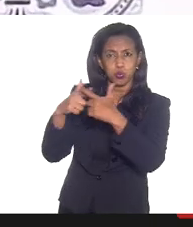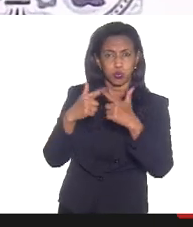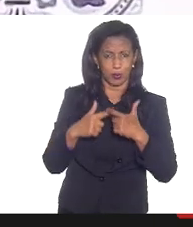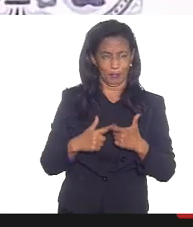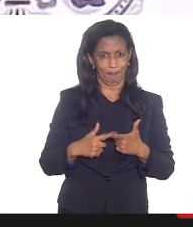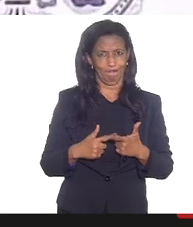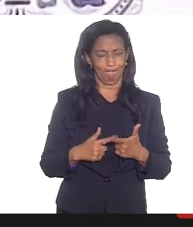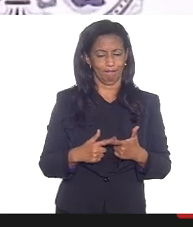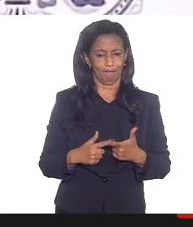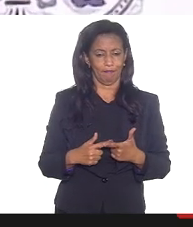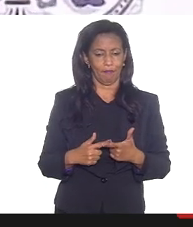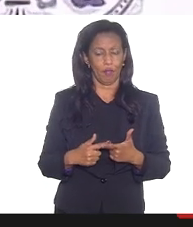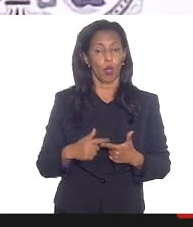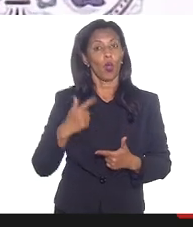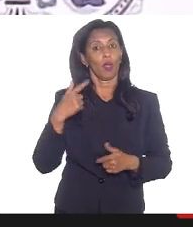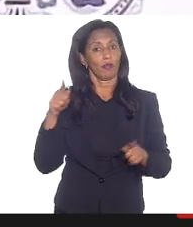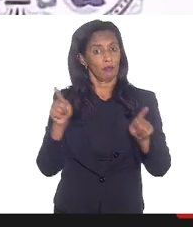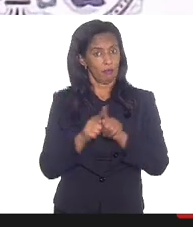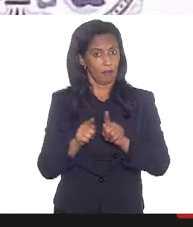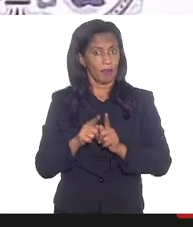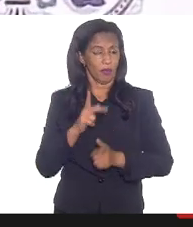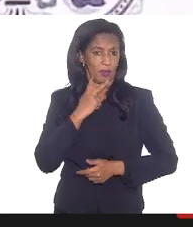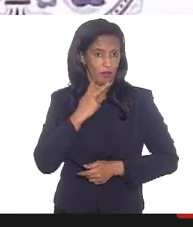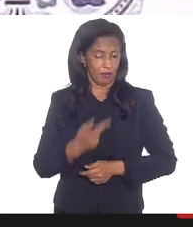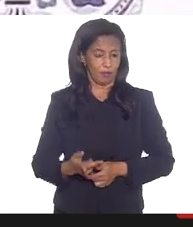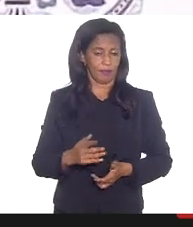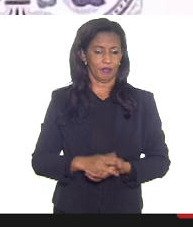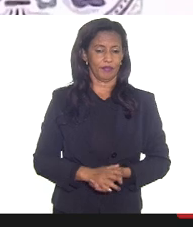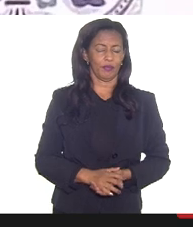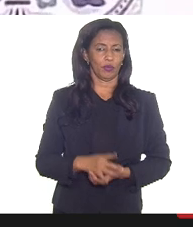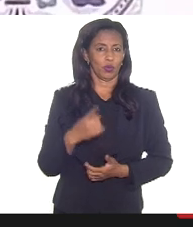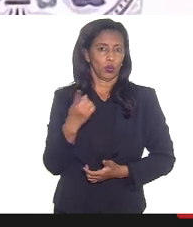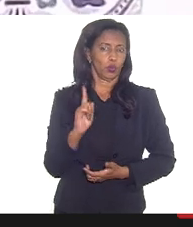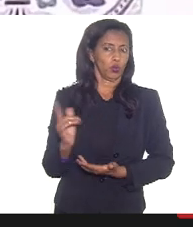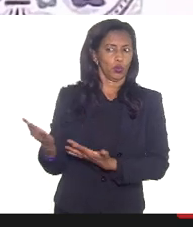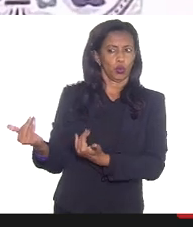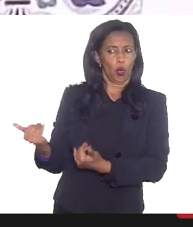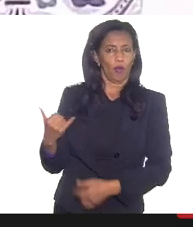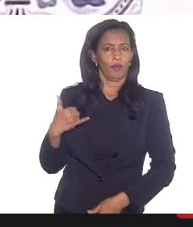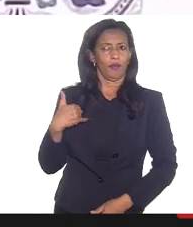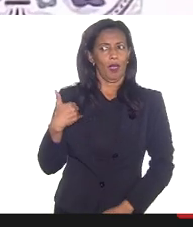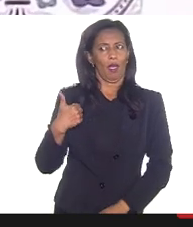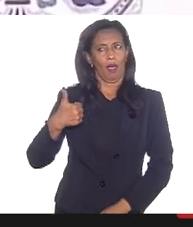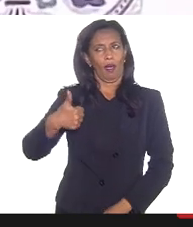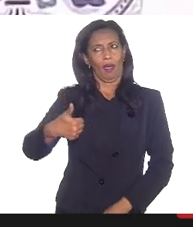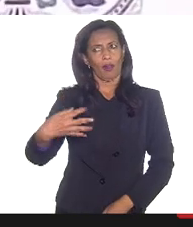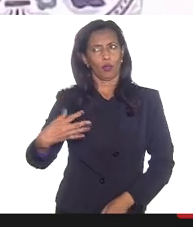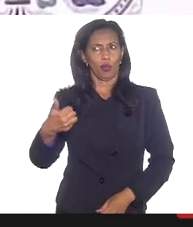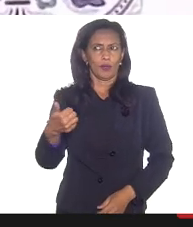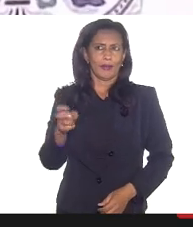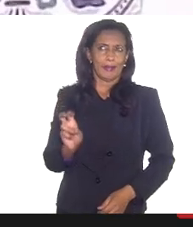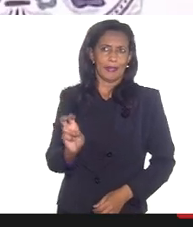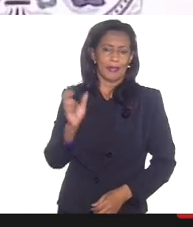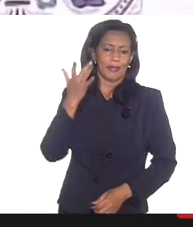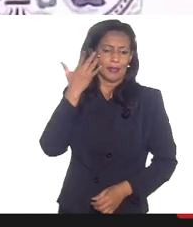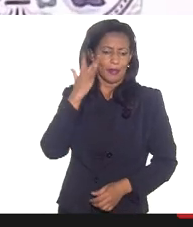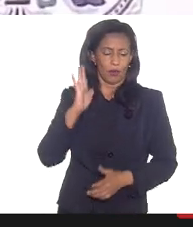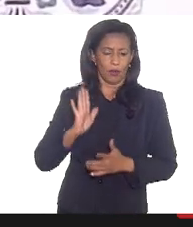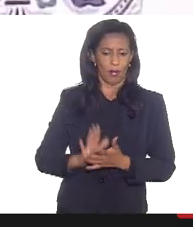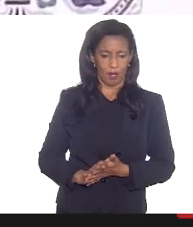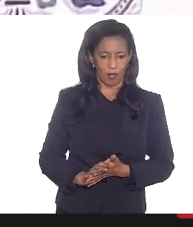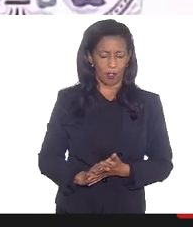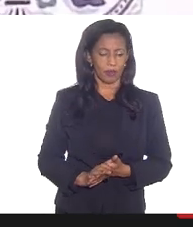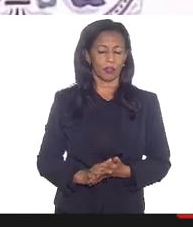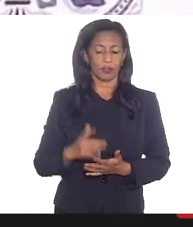questões. Outro ponto que eu queria colocar é o seguinte, um adolescente com 14, 15 anos, eu acho que todos nós aqui já